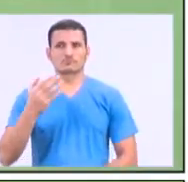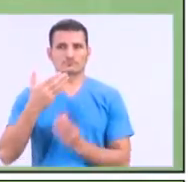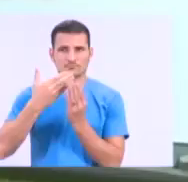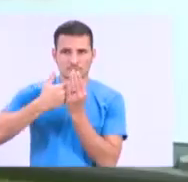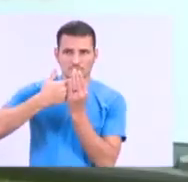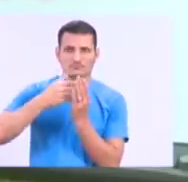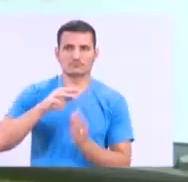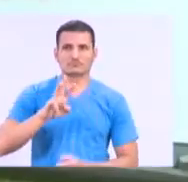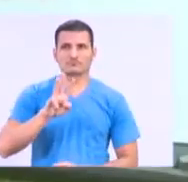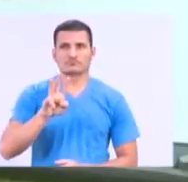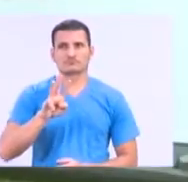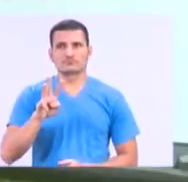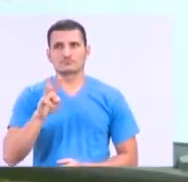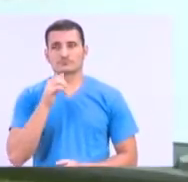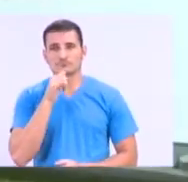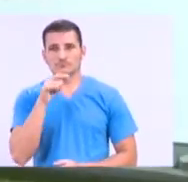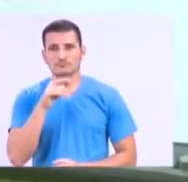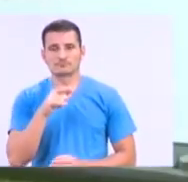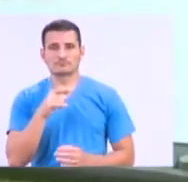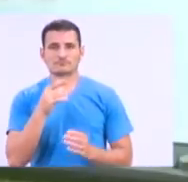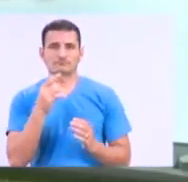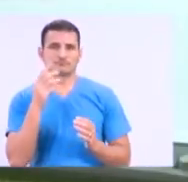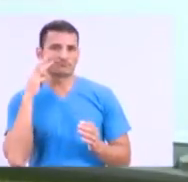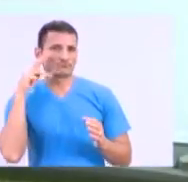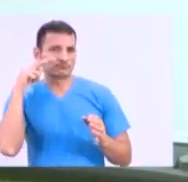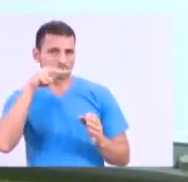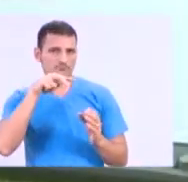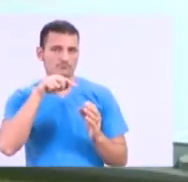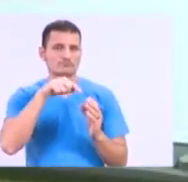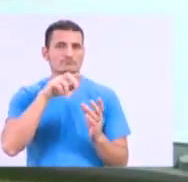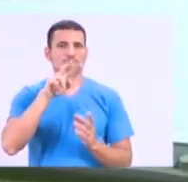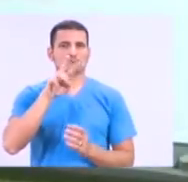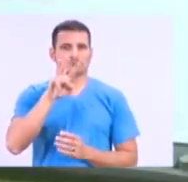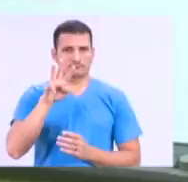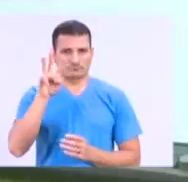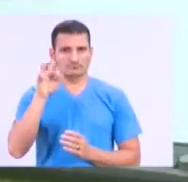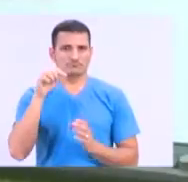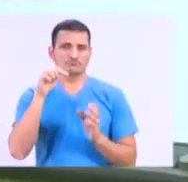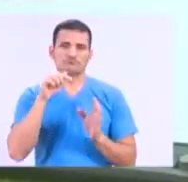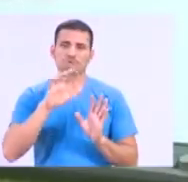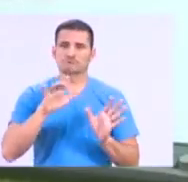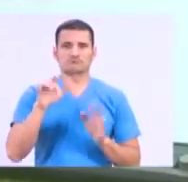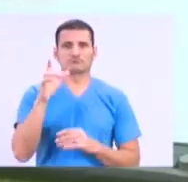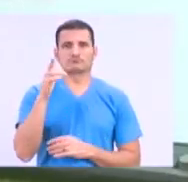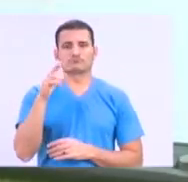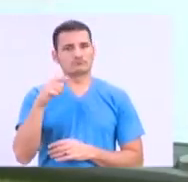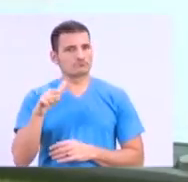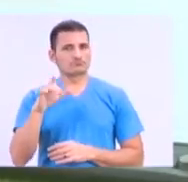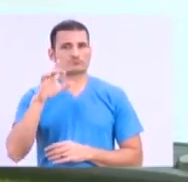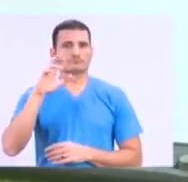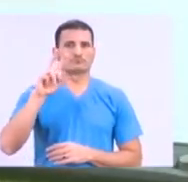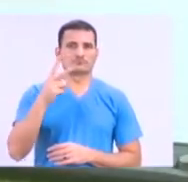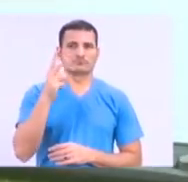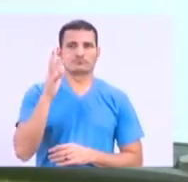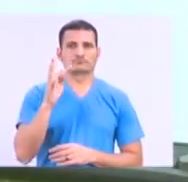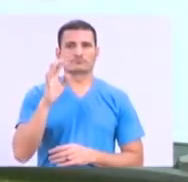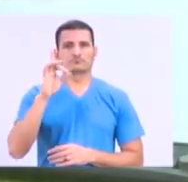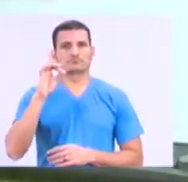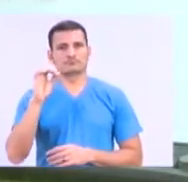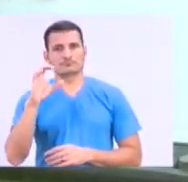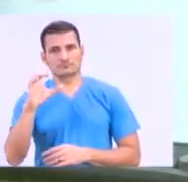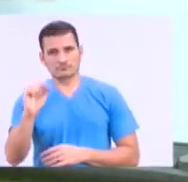seu diretório e ver que tem a pasta www, normalmente não vai ter htdocs, tá? Então, vocês podem fazer dessa forma.